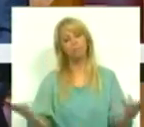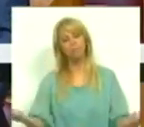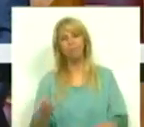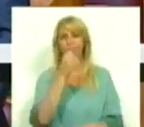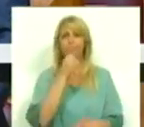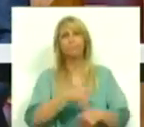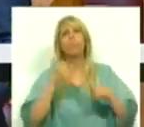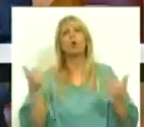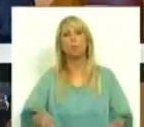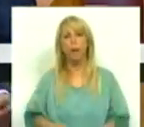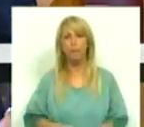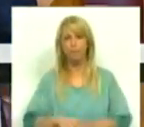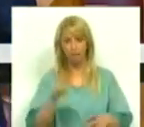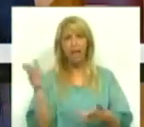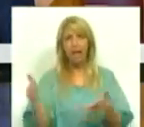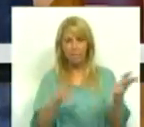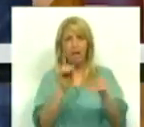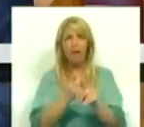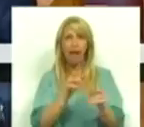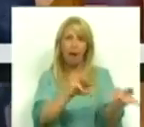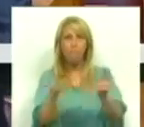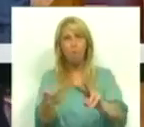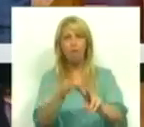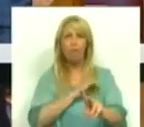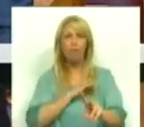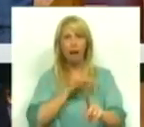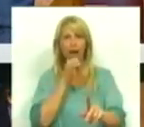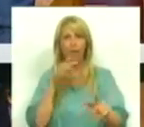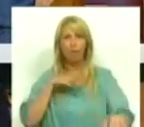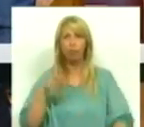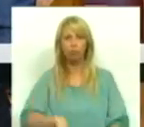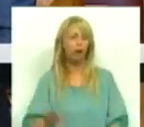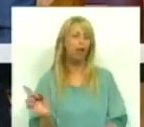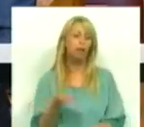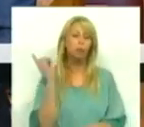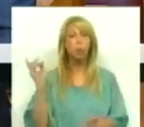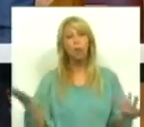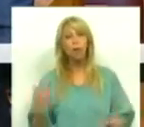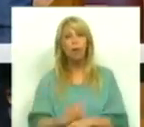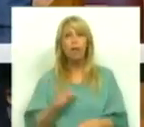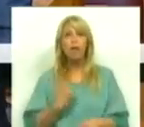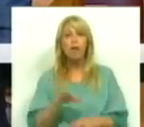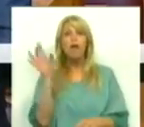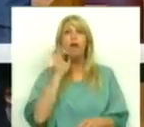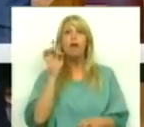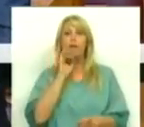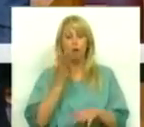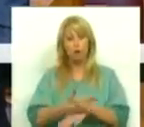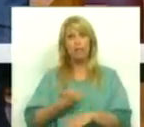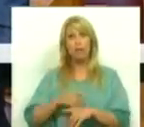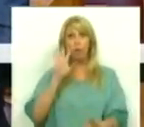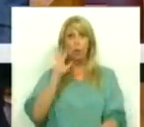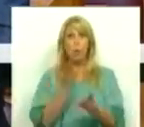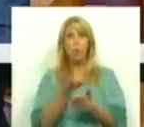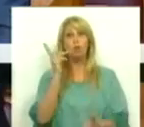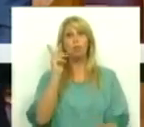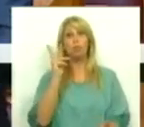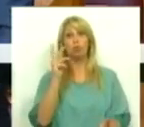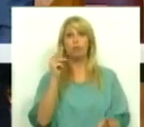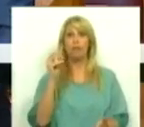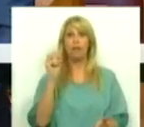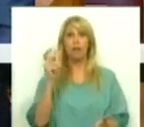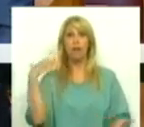pela privatização das águas de Portugal. E sem prejuízo de se reconhecerem os méritos neste setor ao longo dos últimos 30 anos, temos